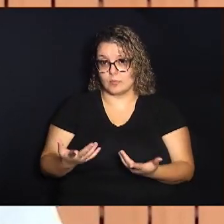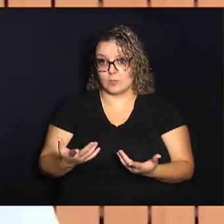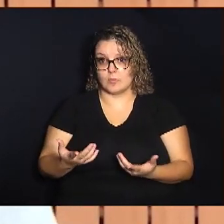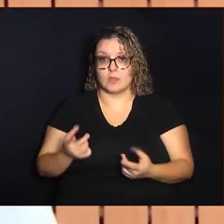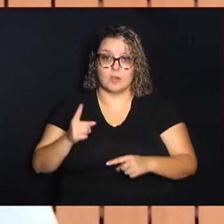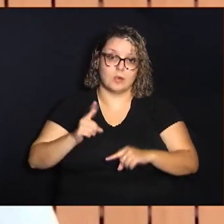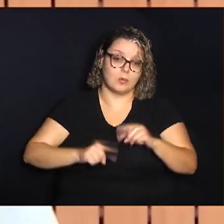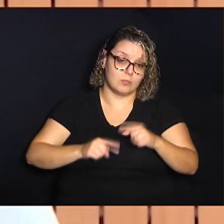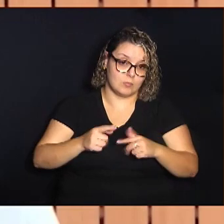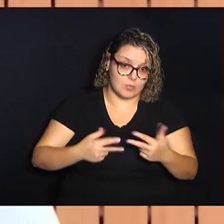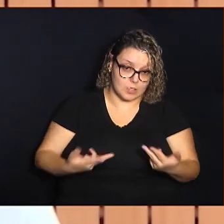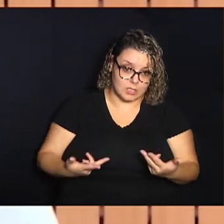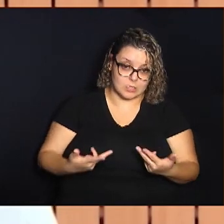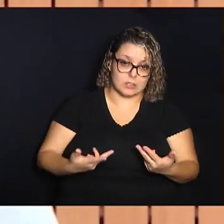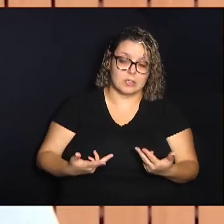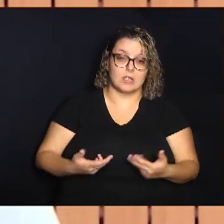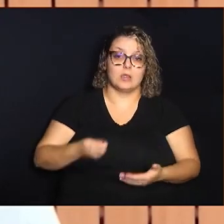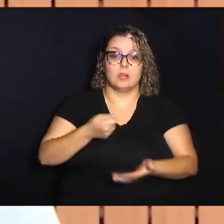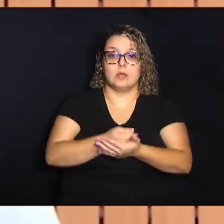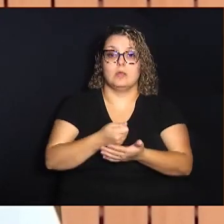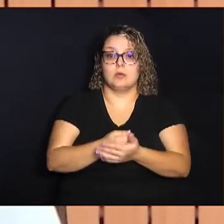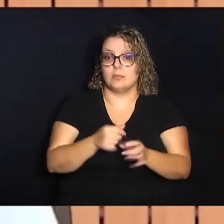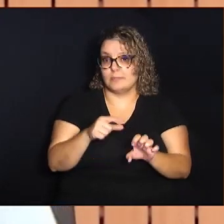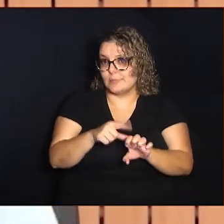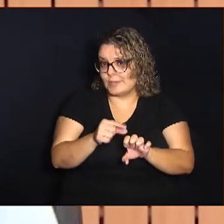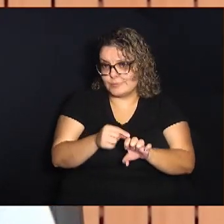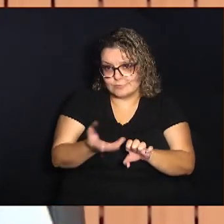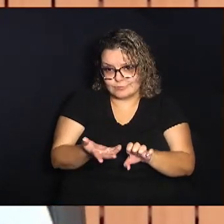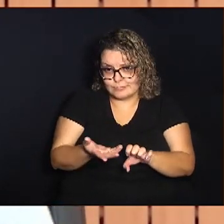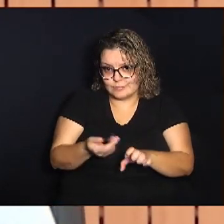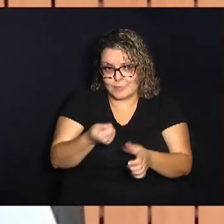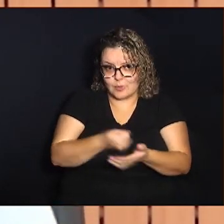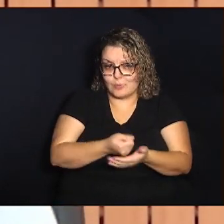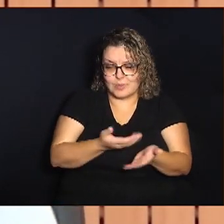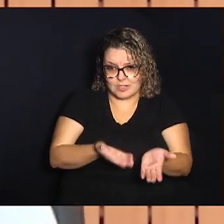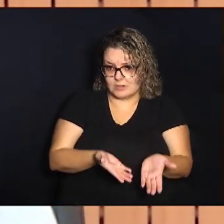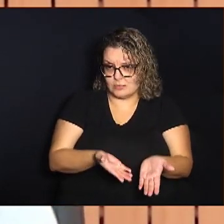matéria obrigatória o empreendedorismo.